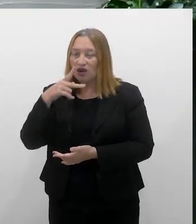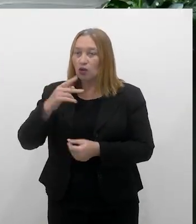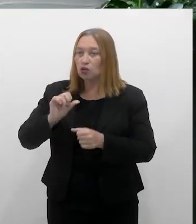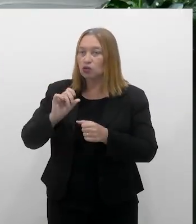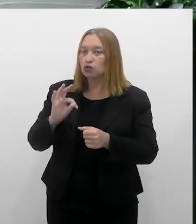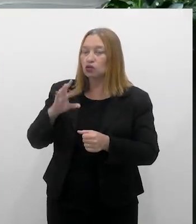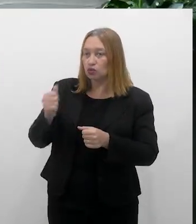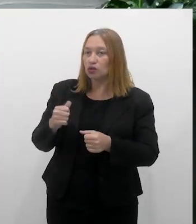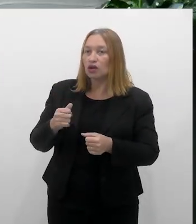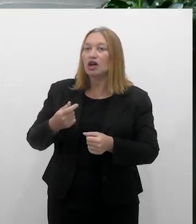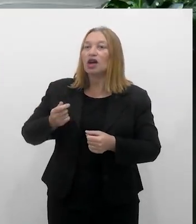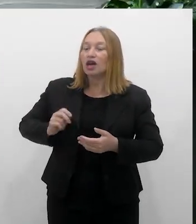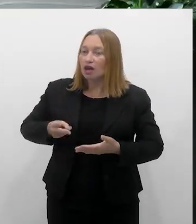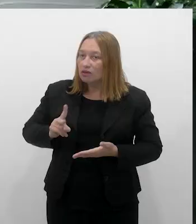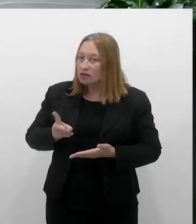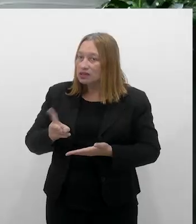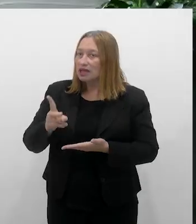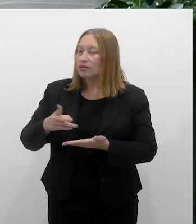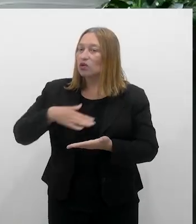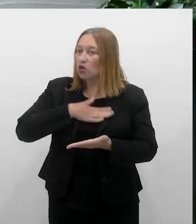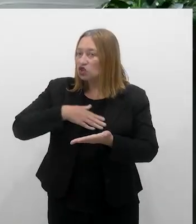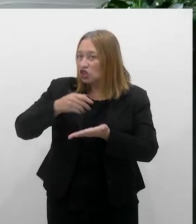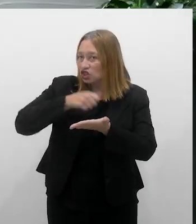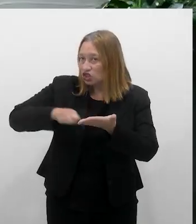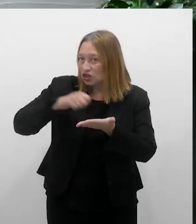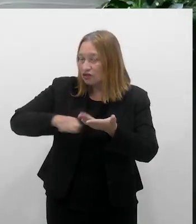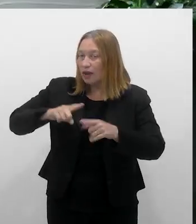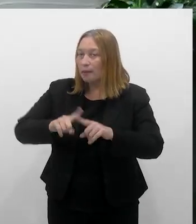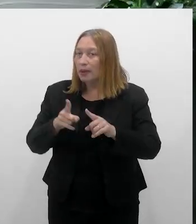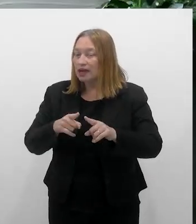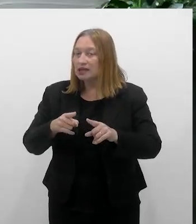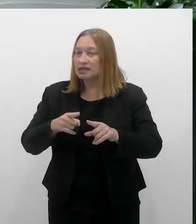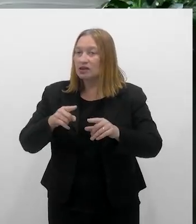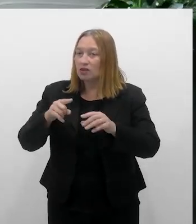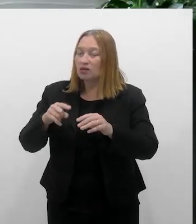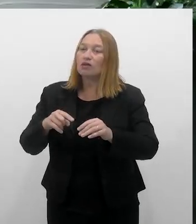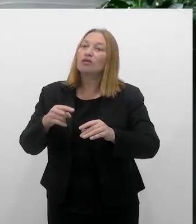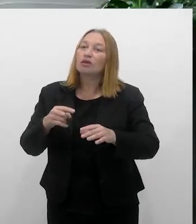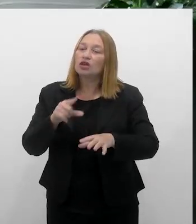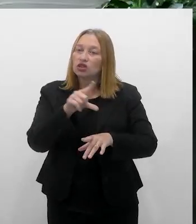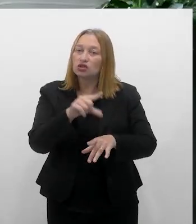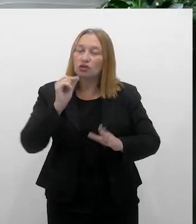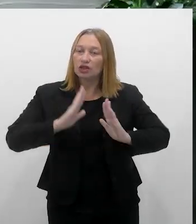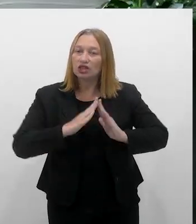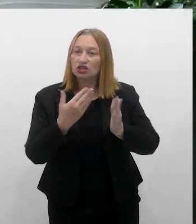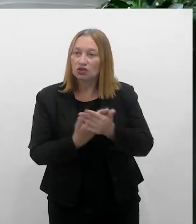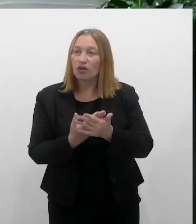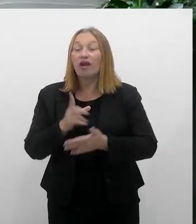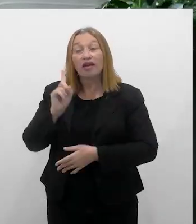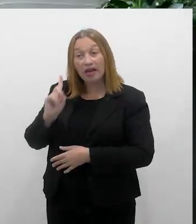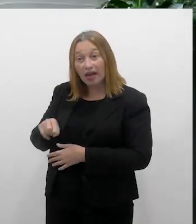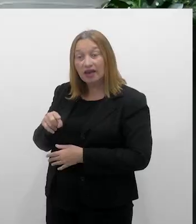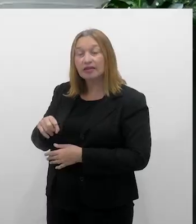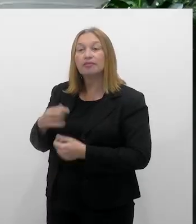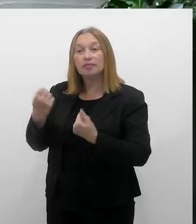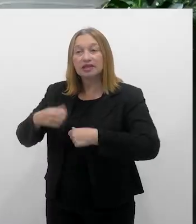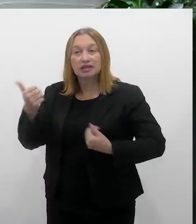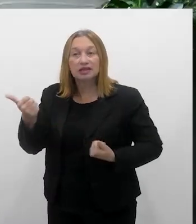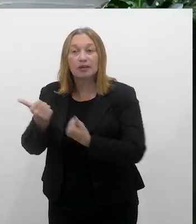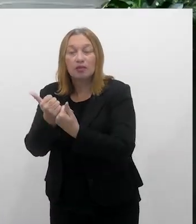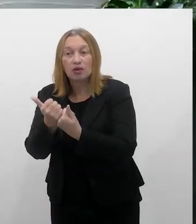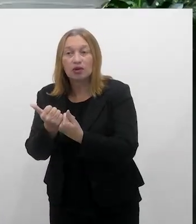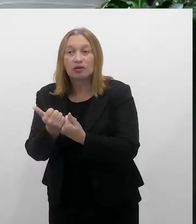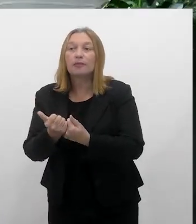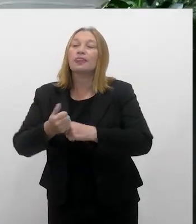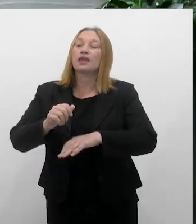sempre gostei de escrever, mas eu frequentei, eu me mudei para frequentar a escola. É isso. Valeu a pena. É isso. Valeu a pena. A gente precisa dar